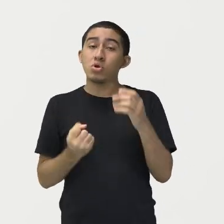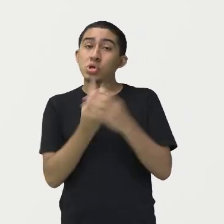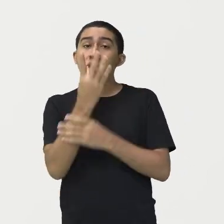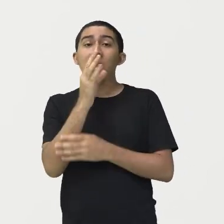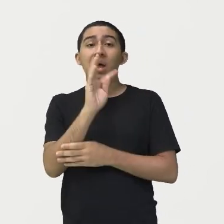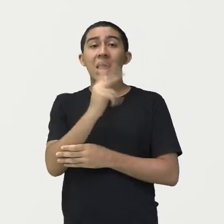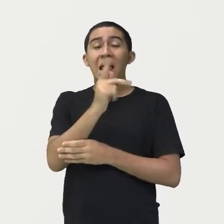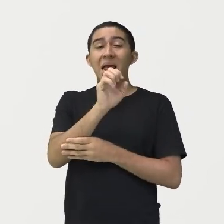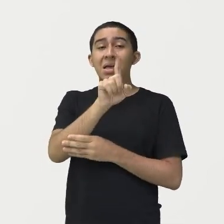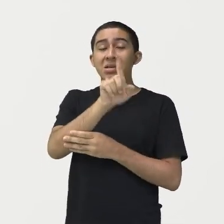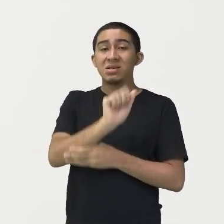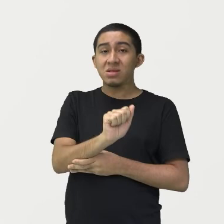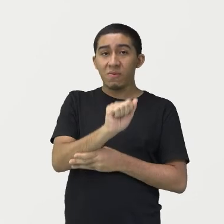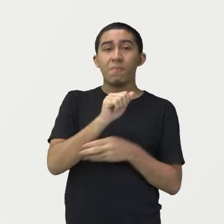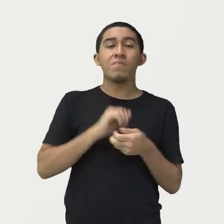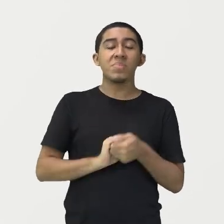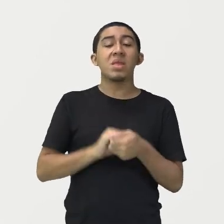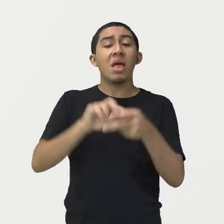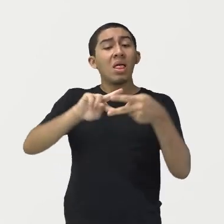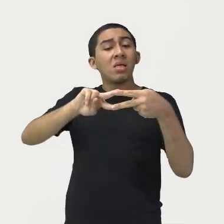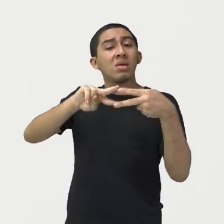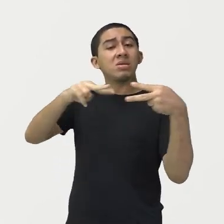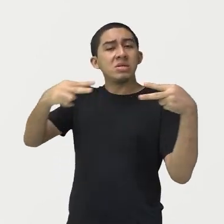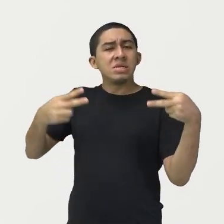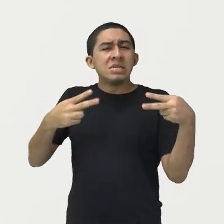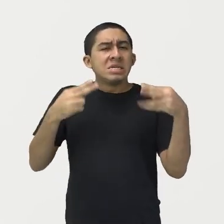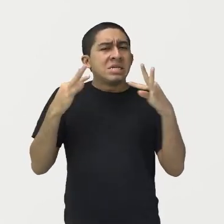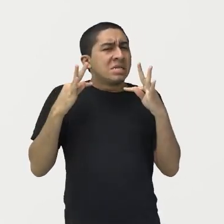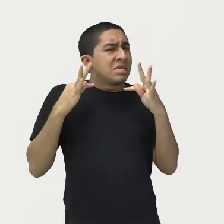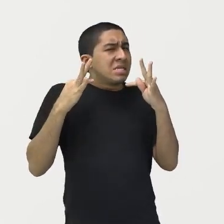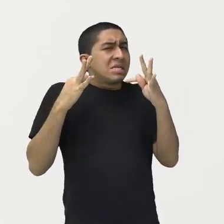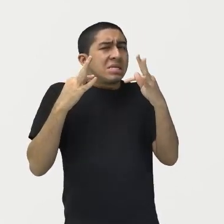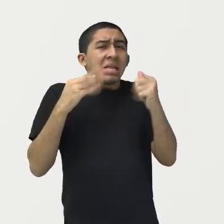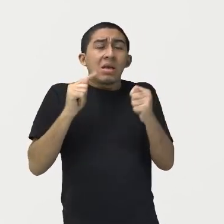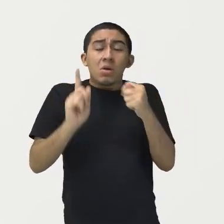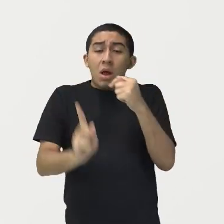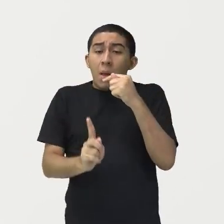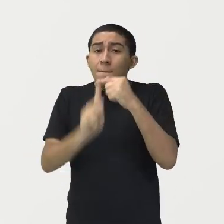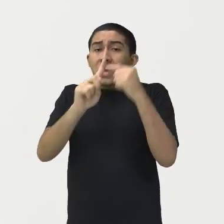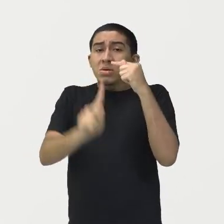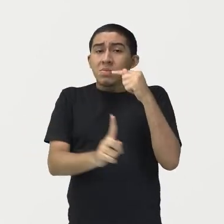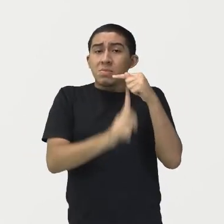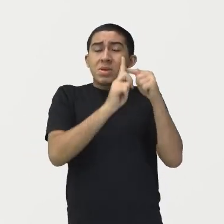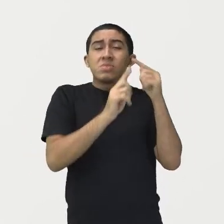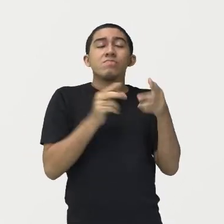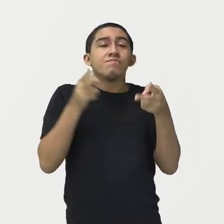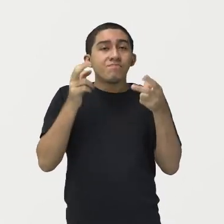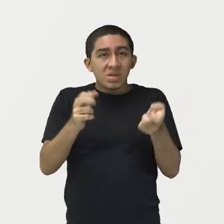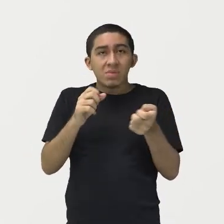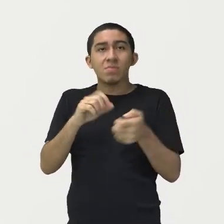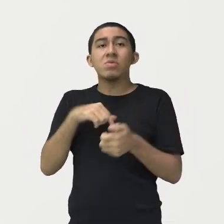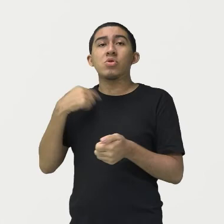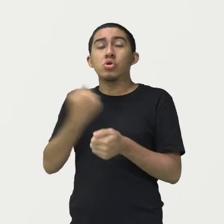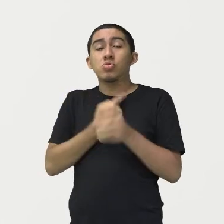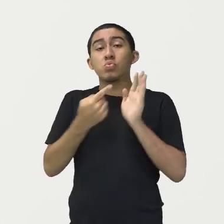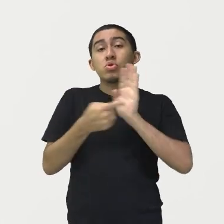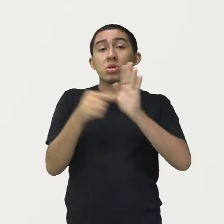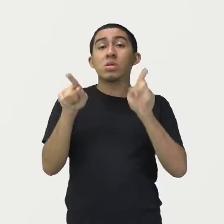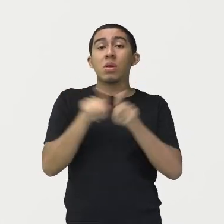hexaploides. São genomas inteiros acrescidos. Reparem que a gente está trazendo para vocês aí